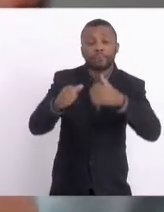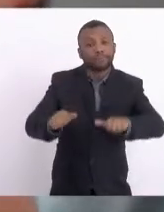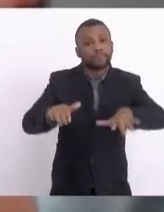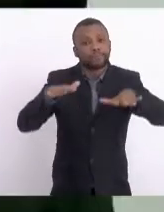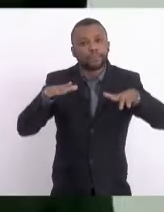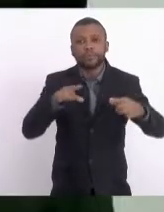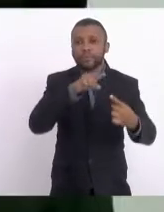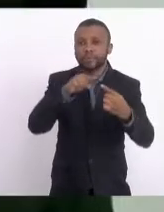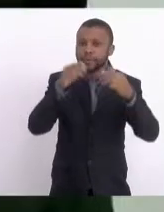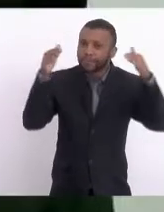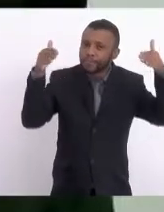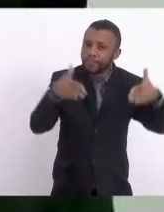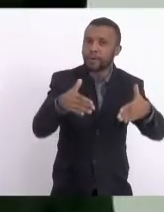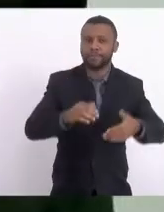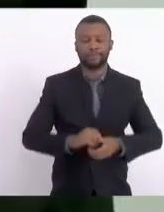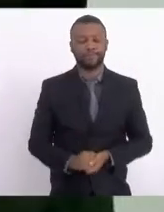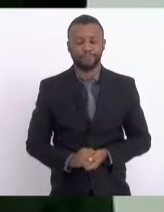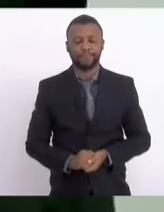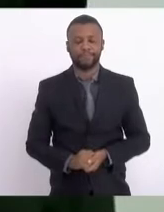Presidente, queria discutir.